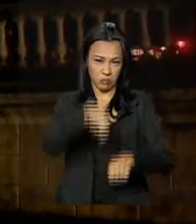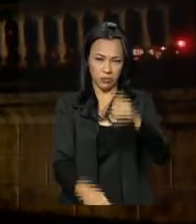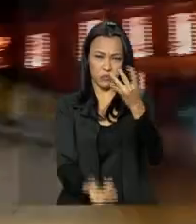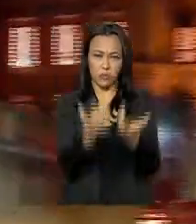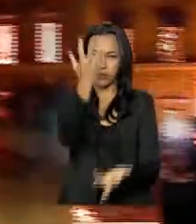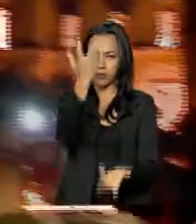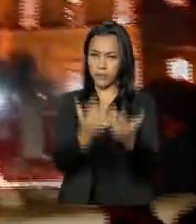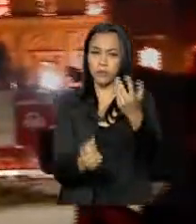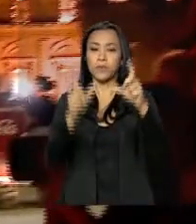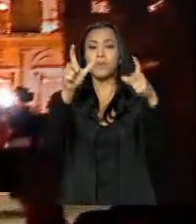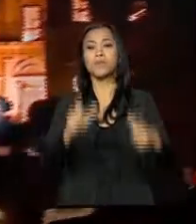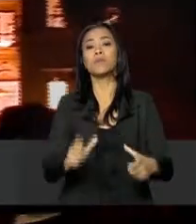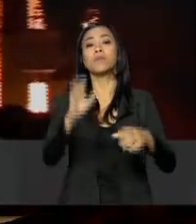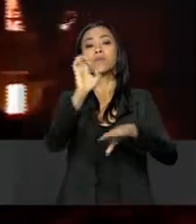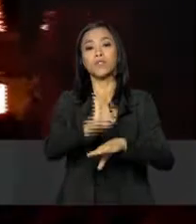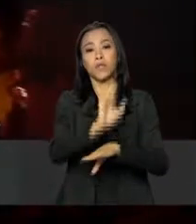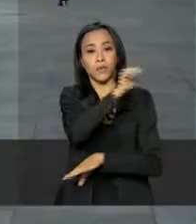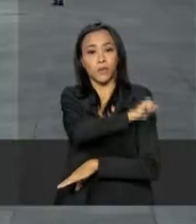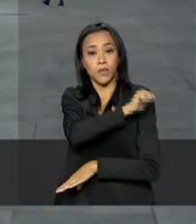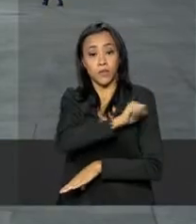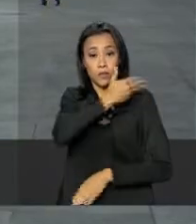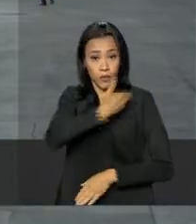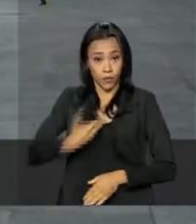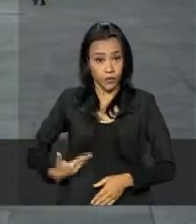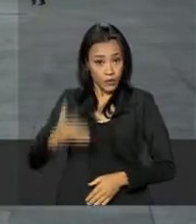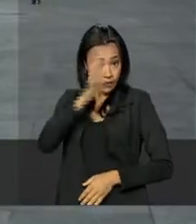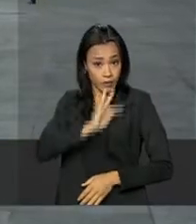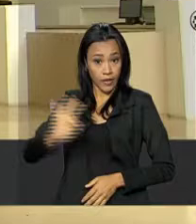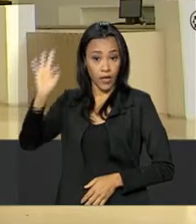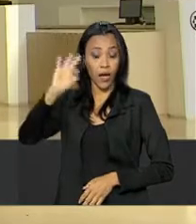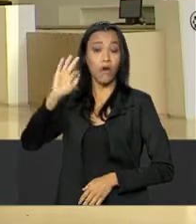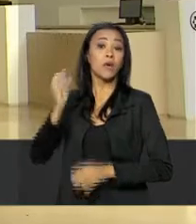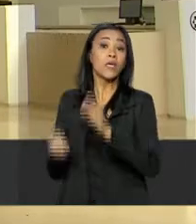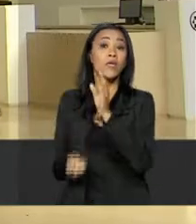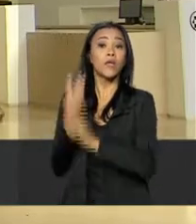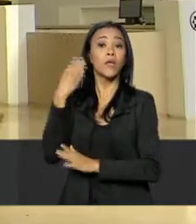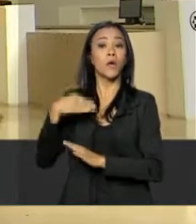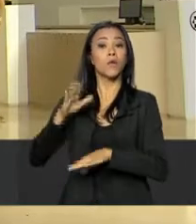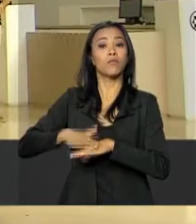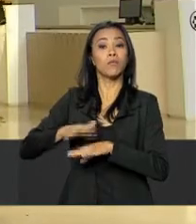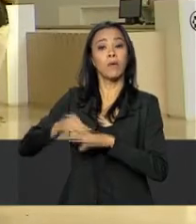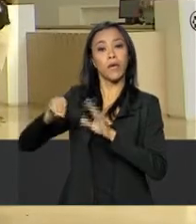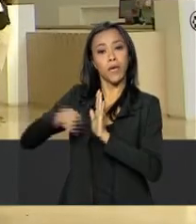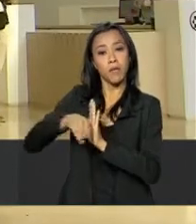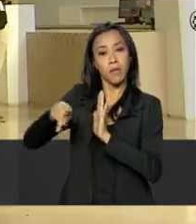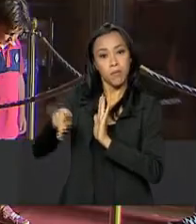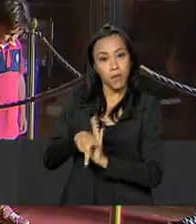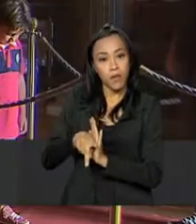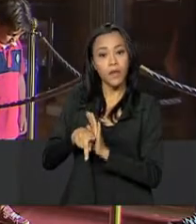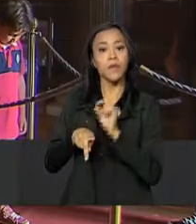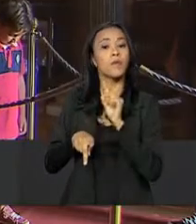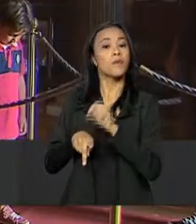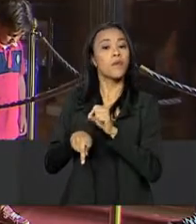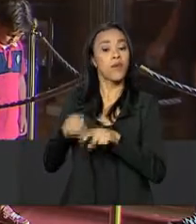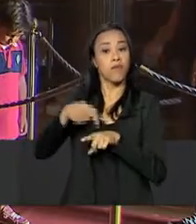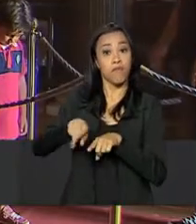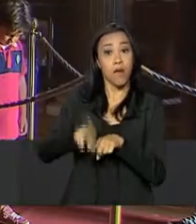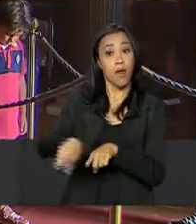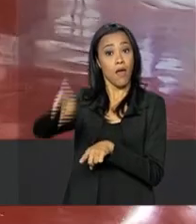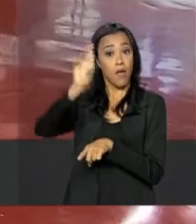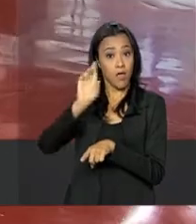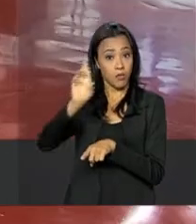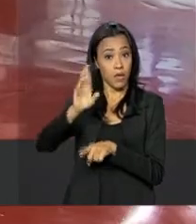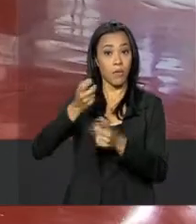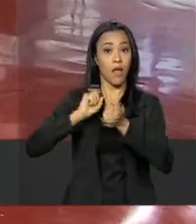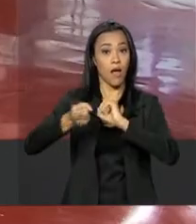nacional no rio de janeiro o governo federal criou por meio de medida provisória uma nova entidade que vai ser responsável pela gestão